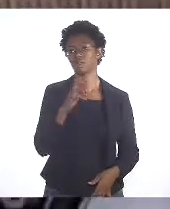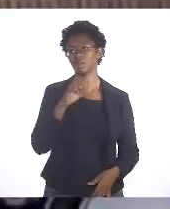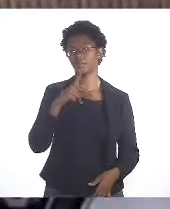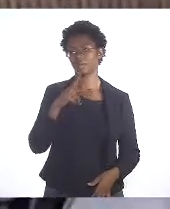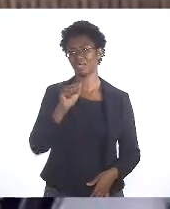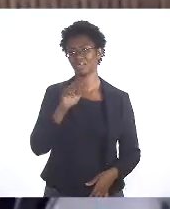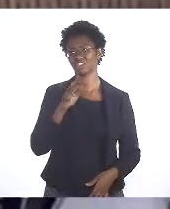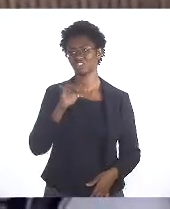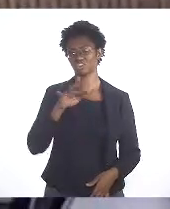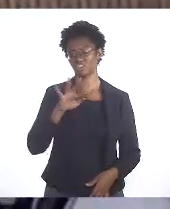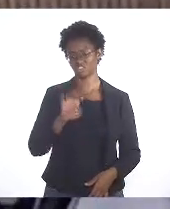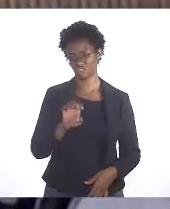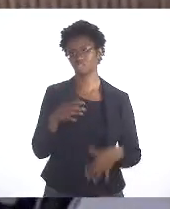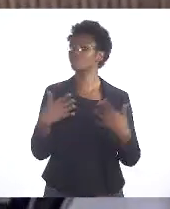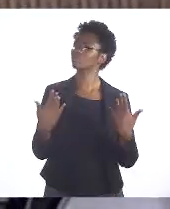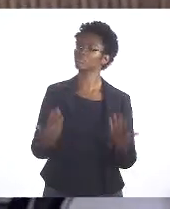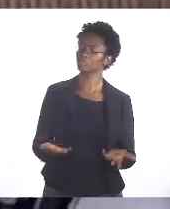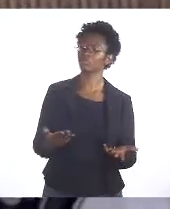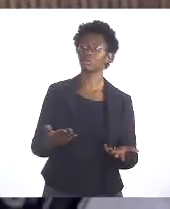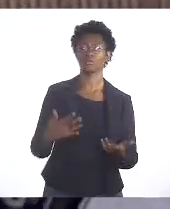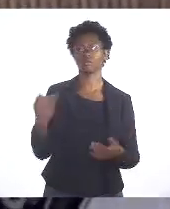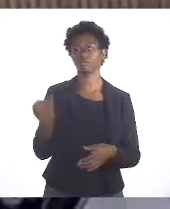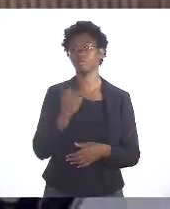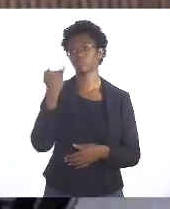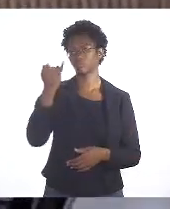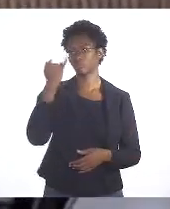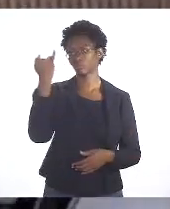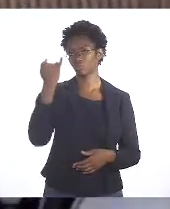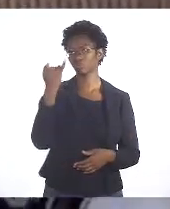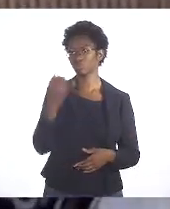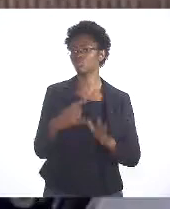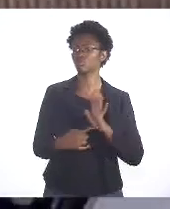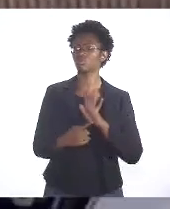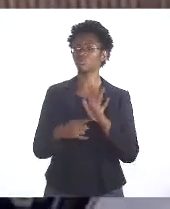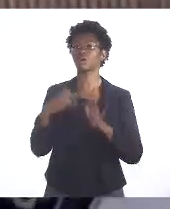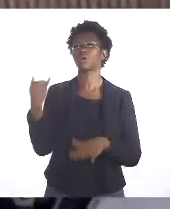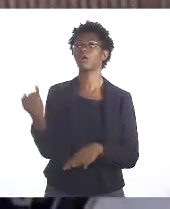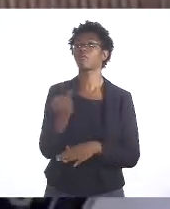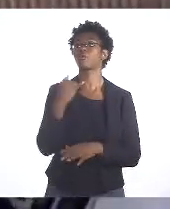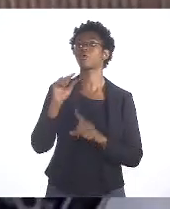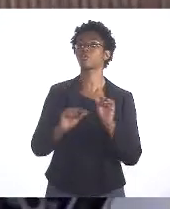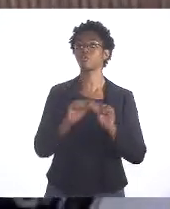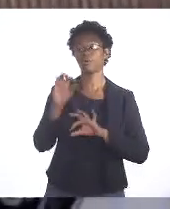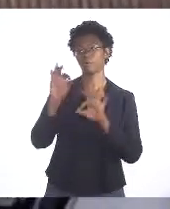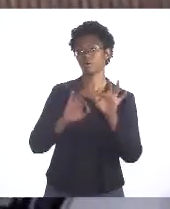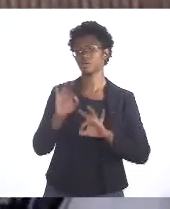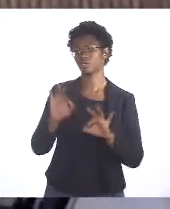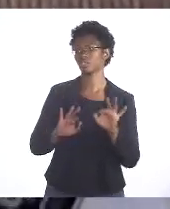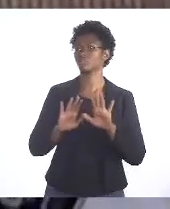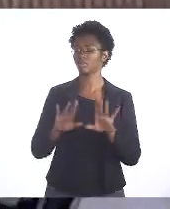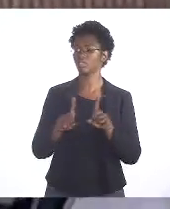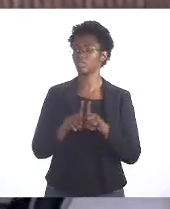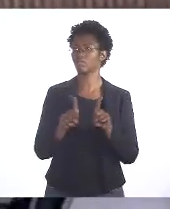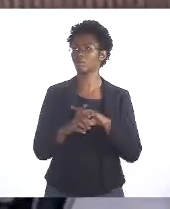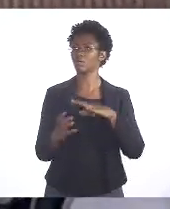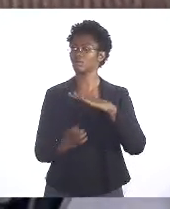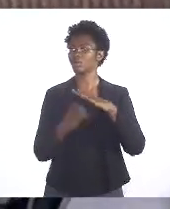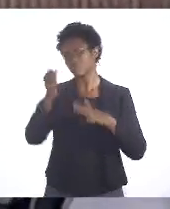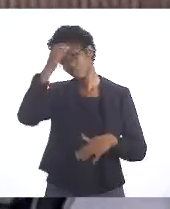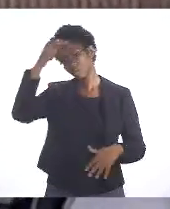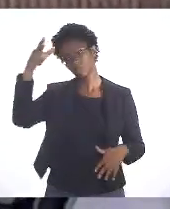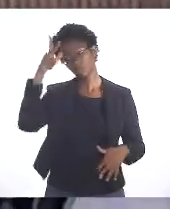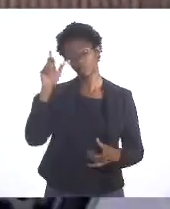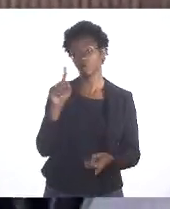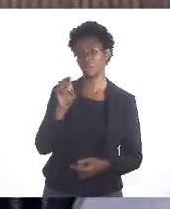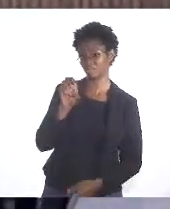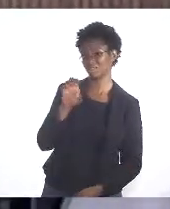né? Então, nesse sentido, é importante ressaltar a importância não só desse projeto, mas da própria empresa pública que é a